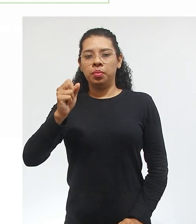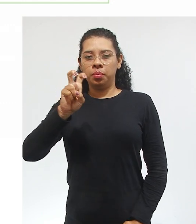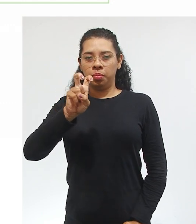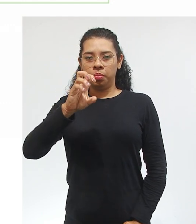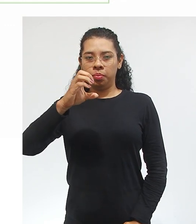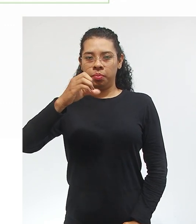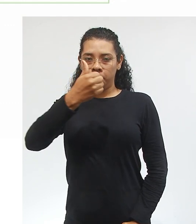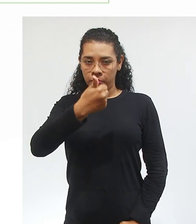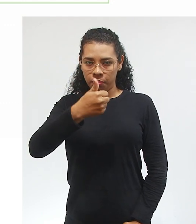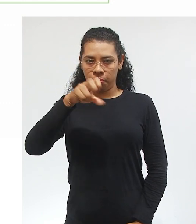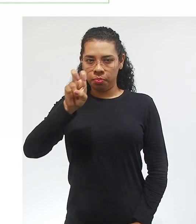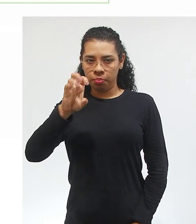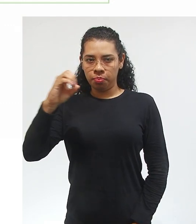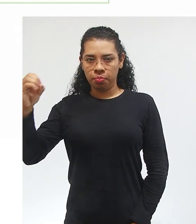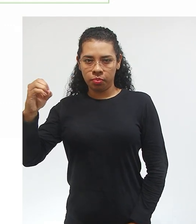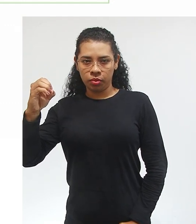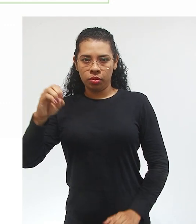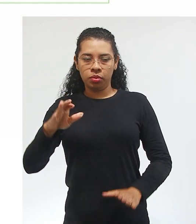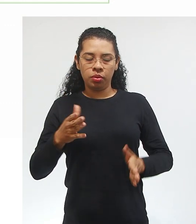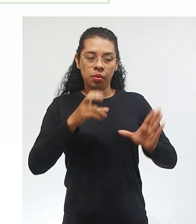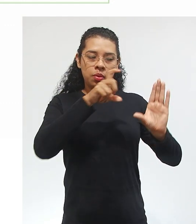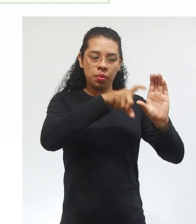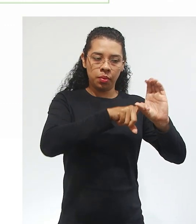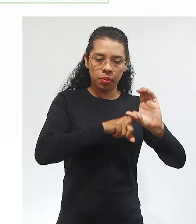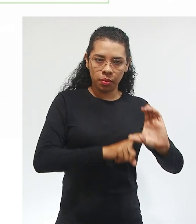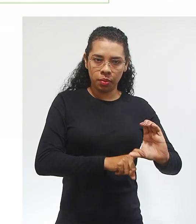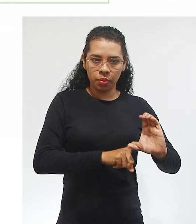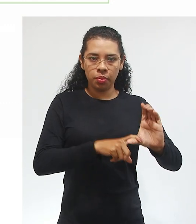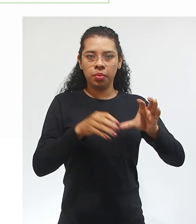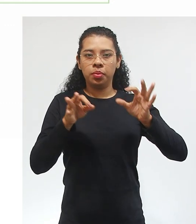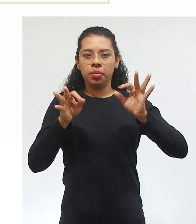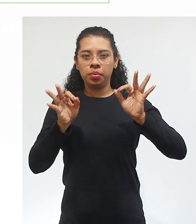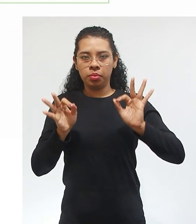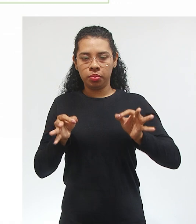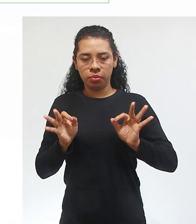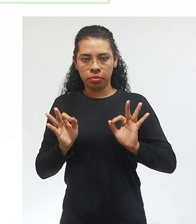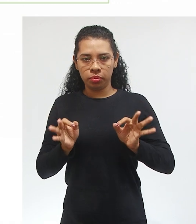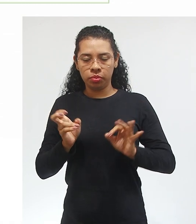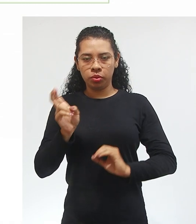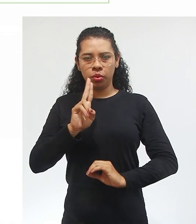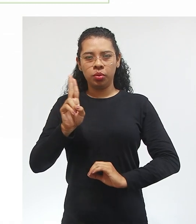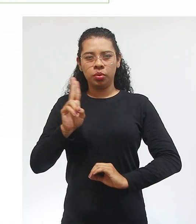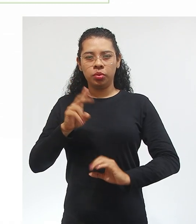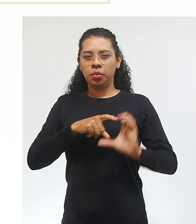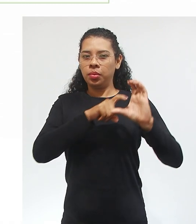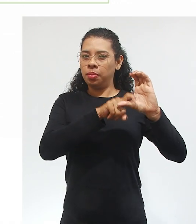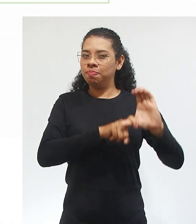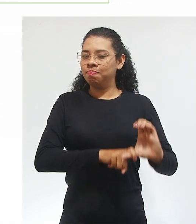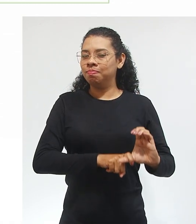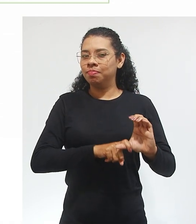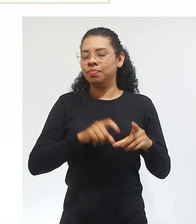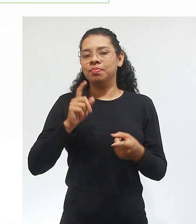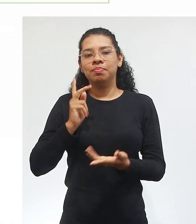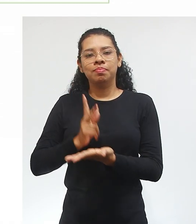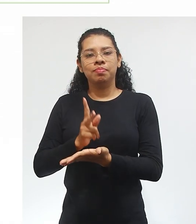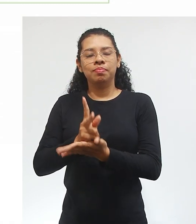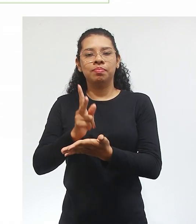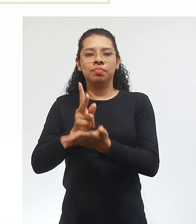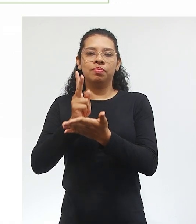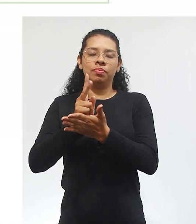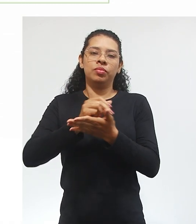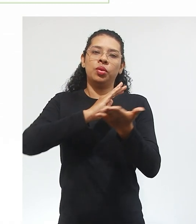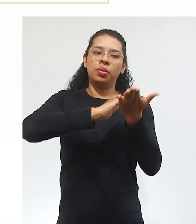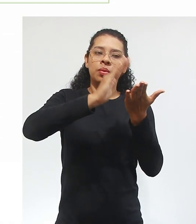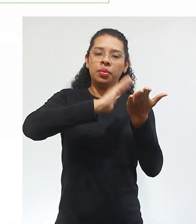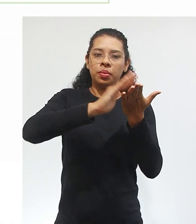é o pagamento de salário, é uma despesa, não é isso? Despesa é uma apropriação, eu sempre vou apropriar despesa a